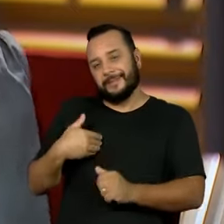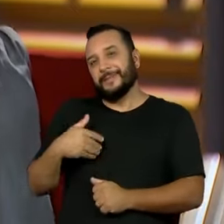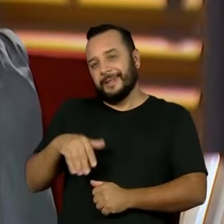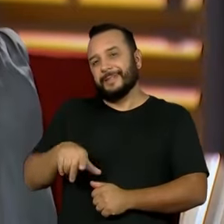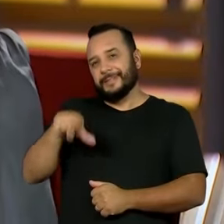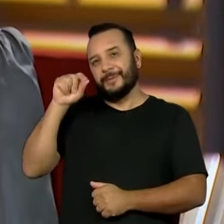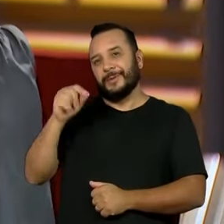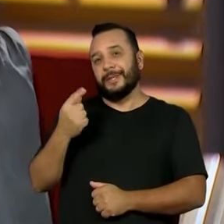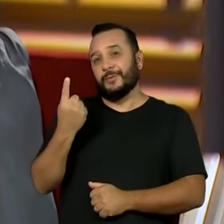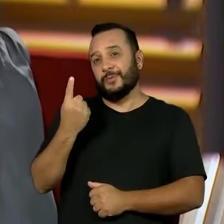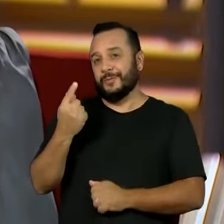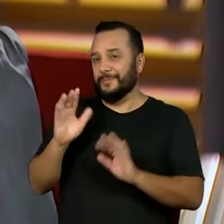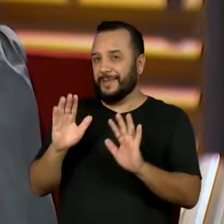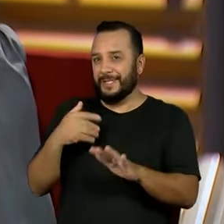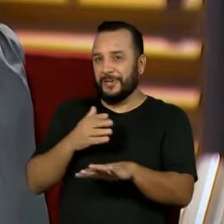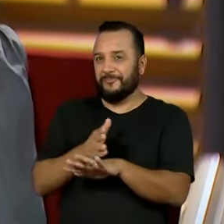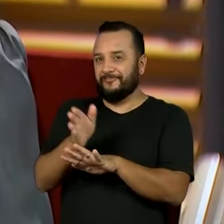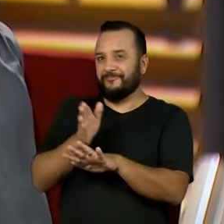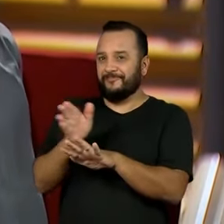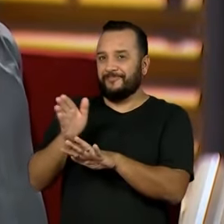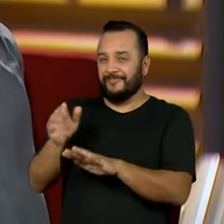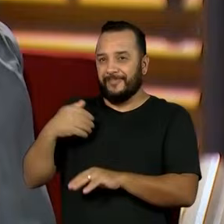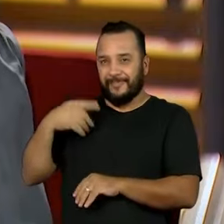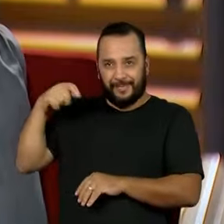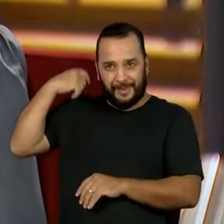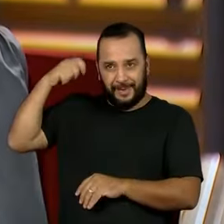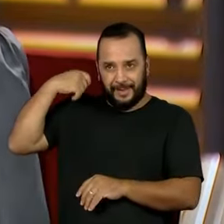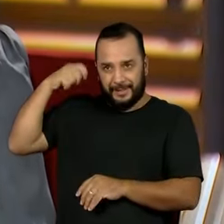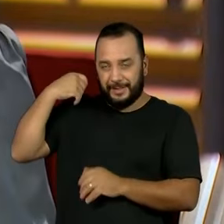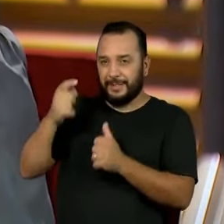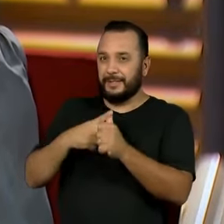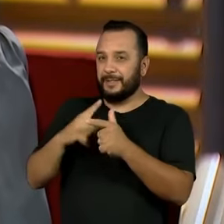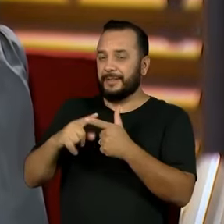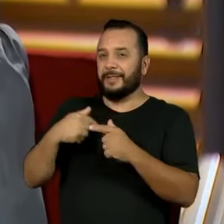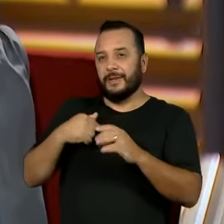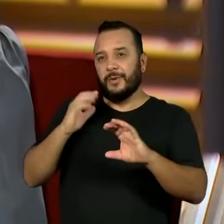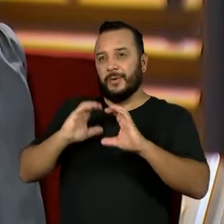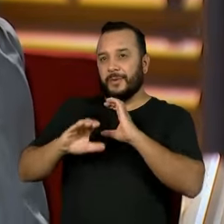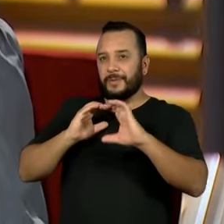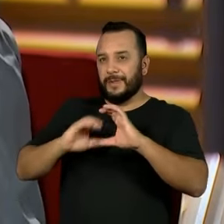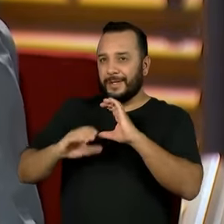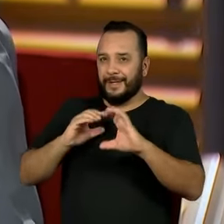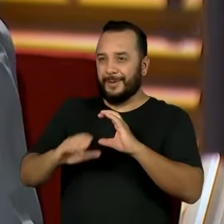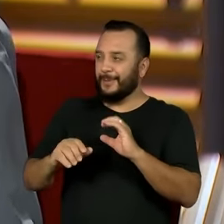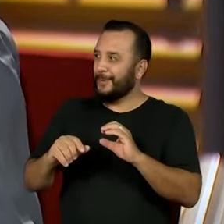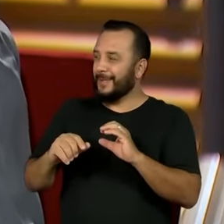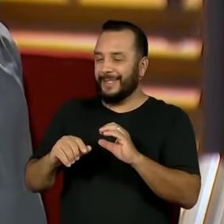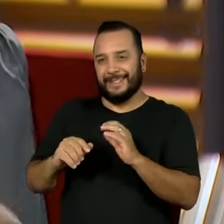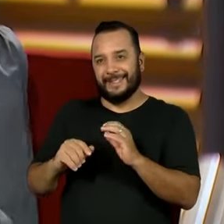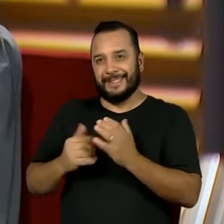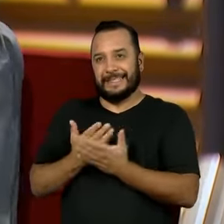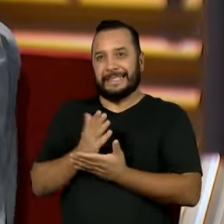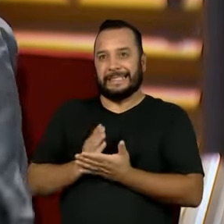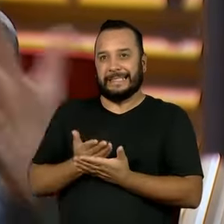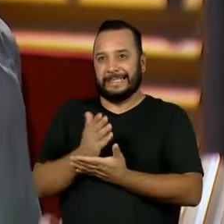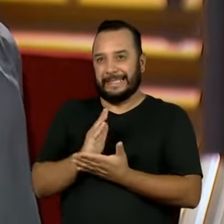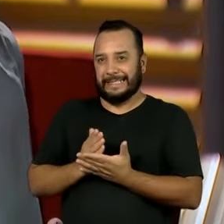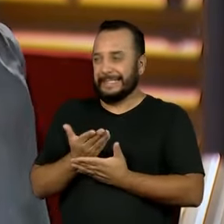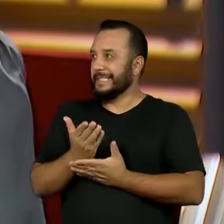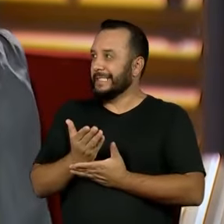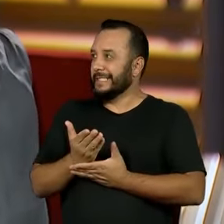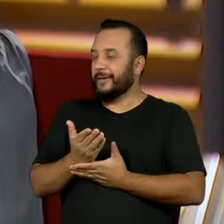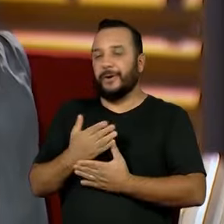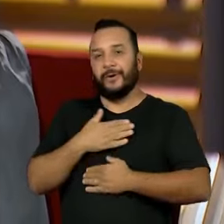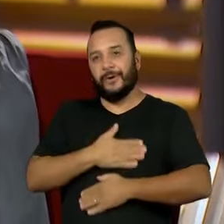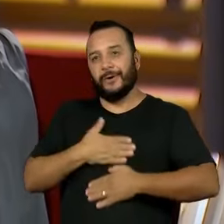caminho eu acho que eu sou uma artista uma comunicadora inquieta é que gosta de experimentar